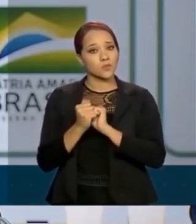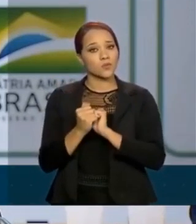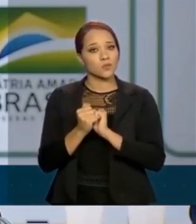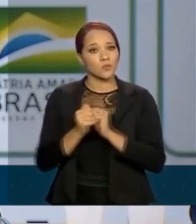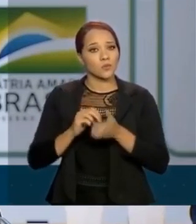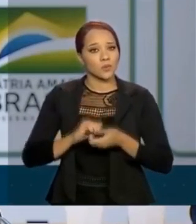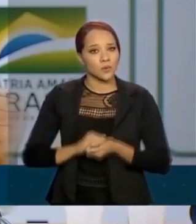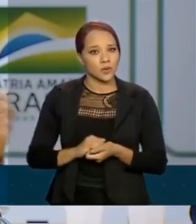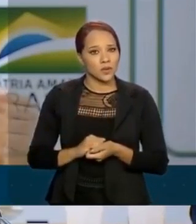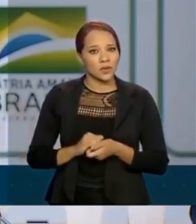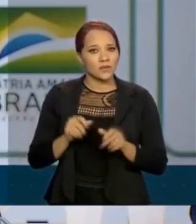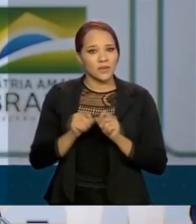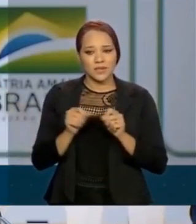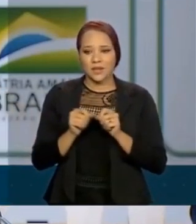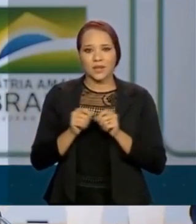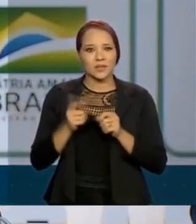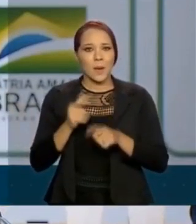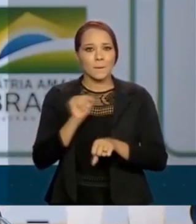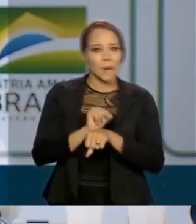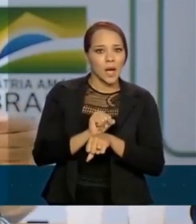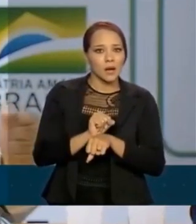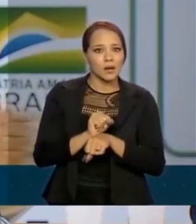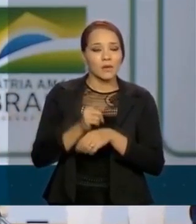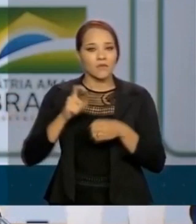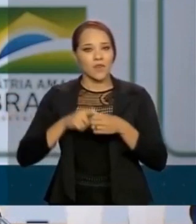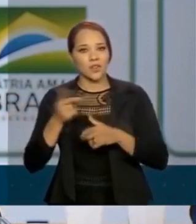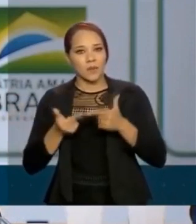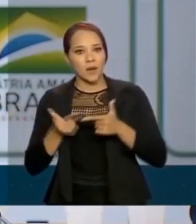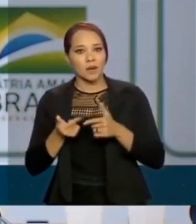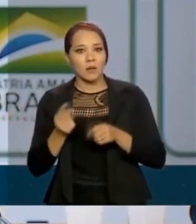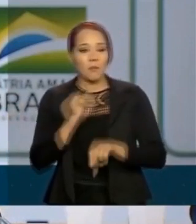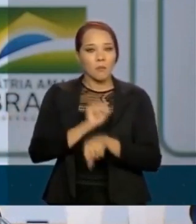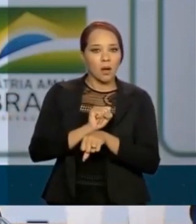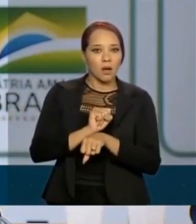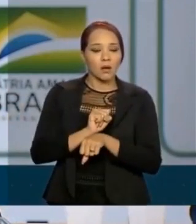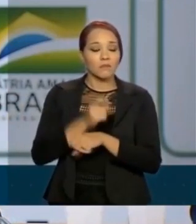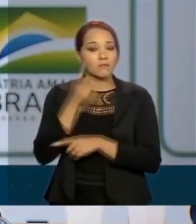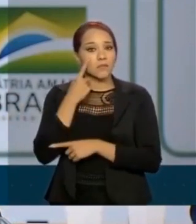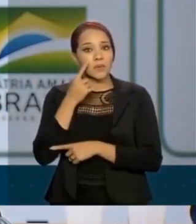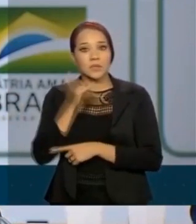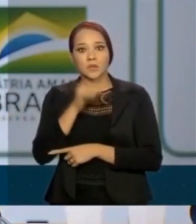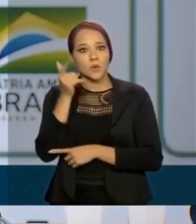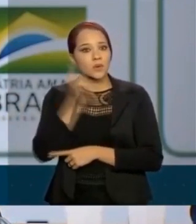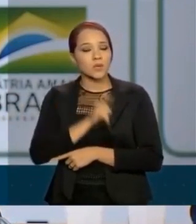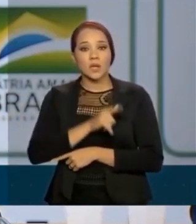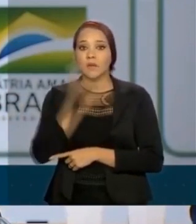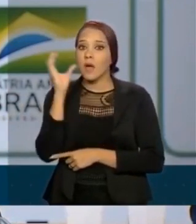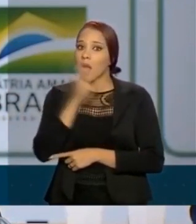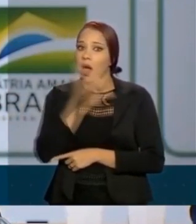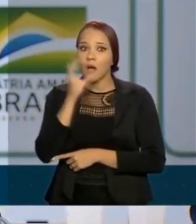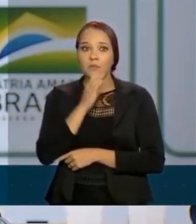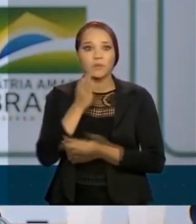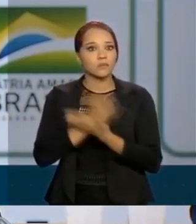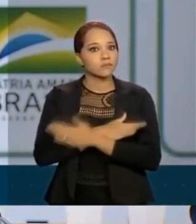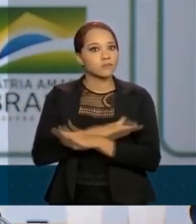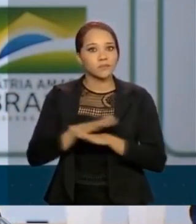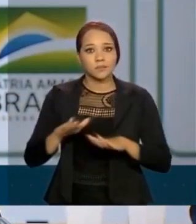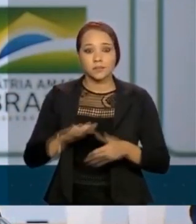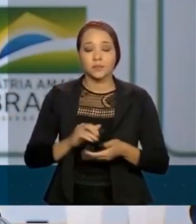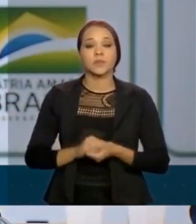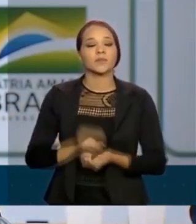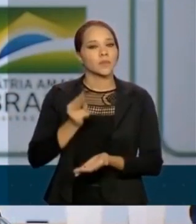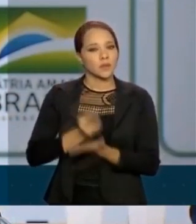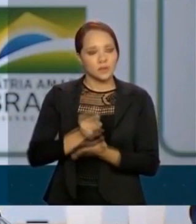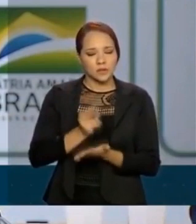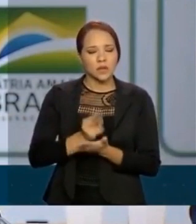Dançar essa sanfona de para um pouquinho, pode andar, para ver se a gente sai disso o mais rápido possível. E